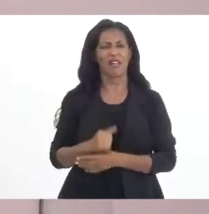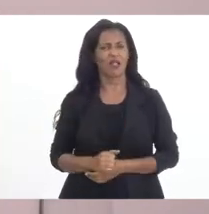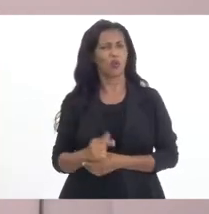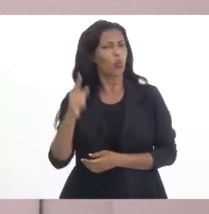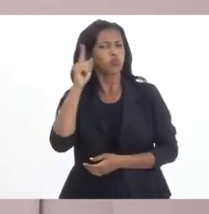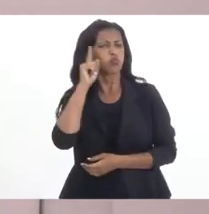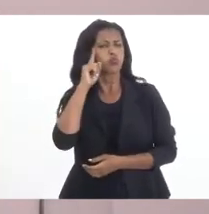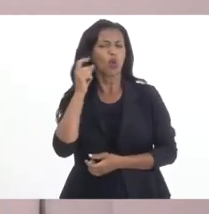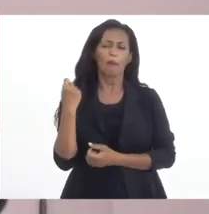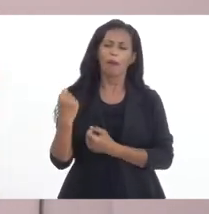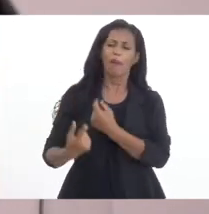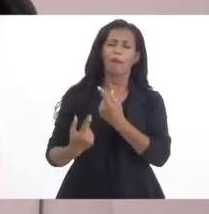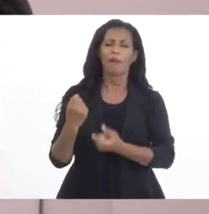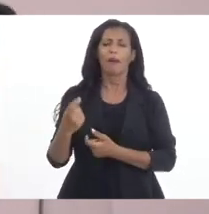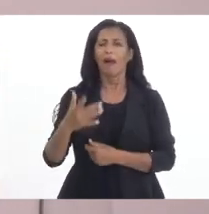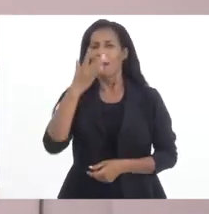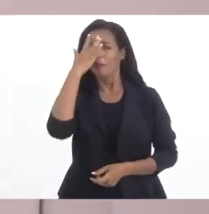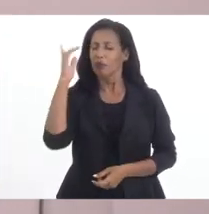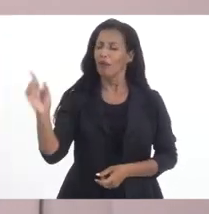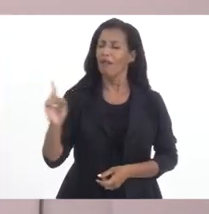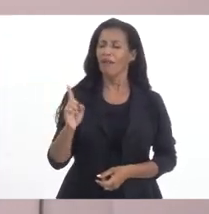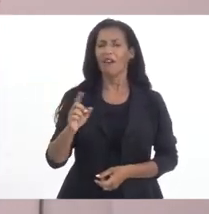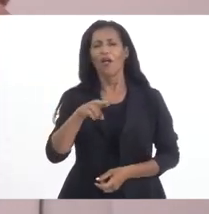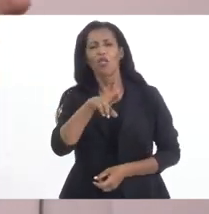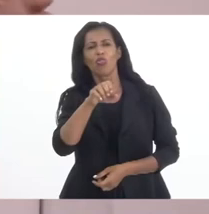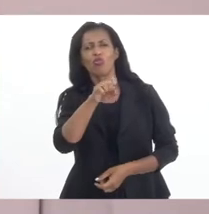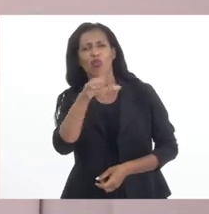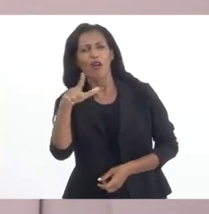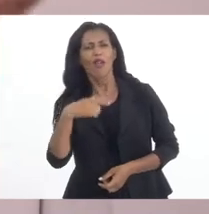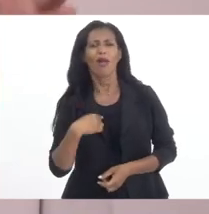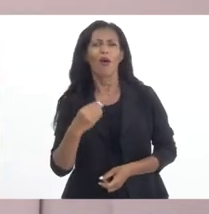dia não, alguém diz assim: Noel, posso te